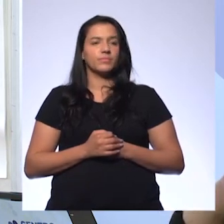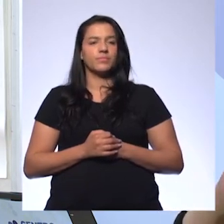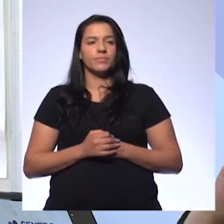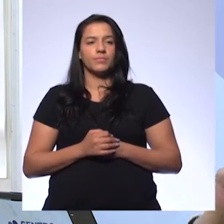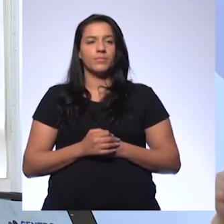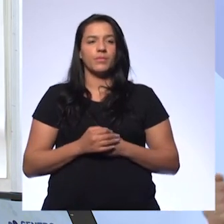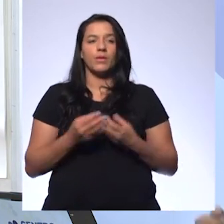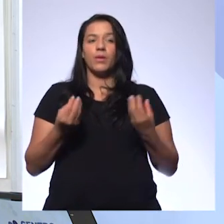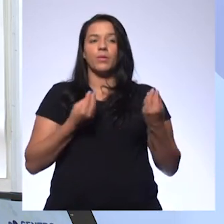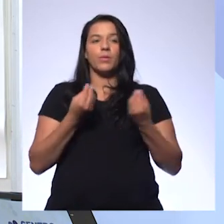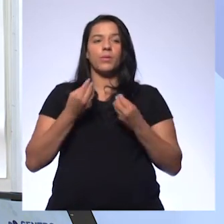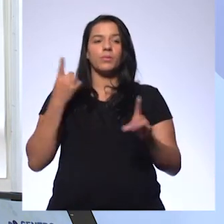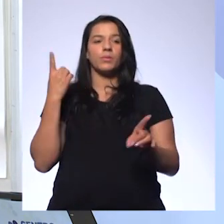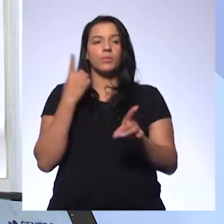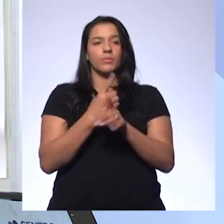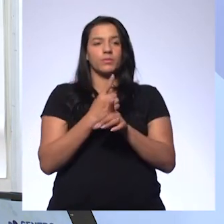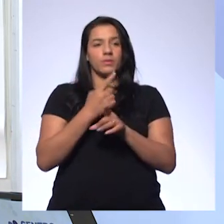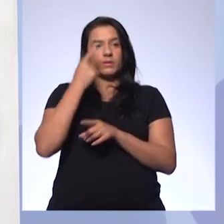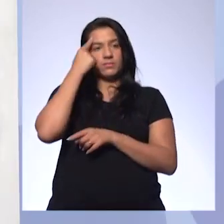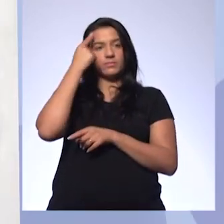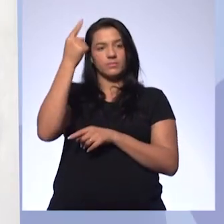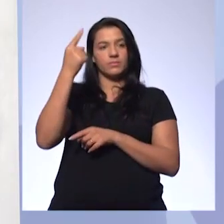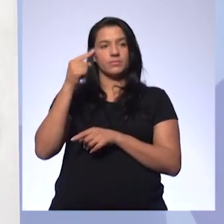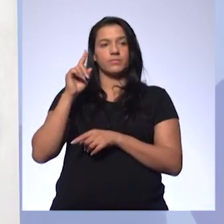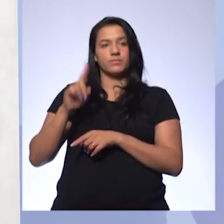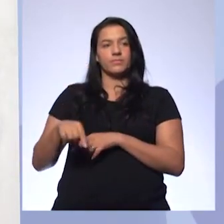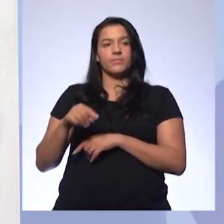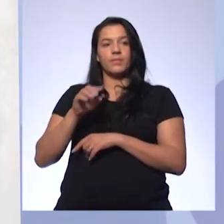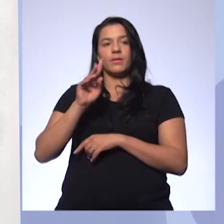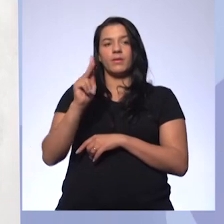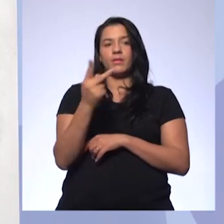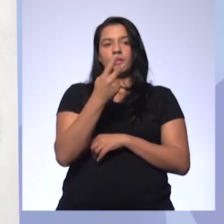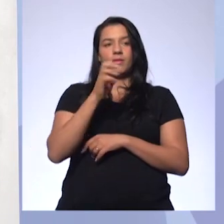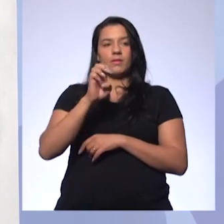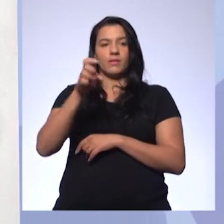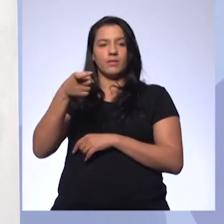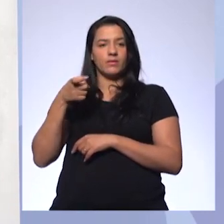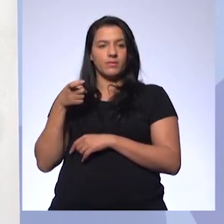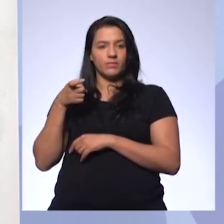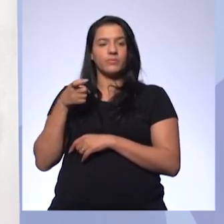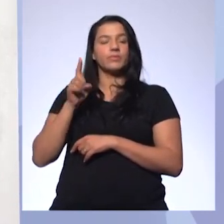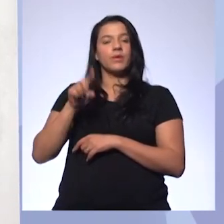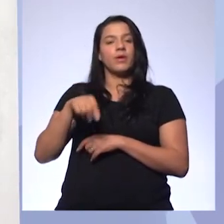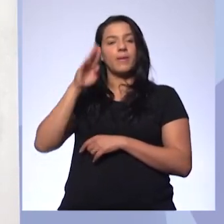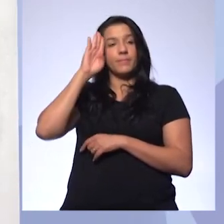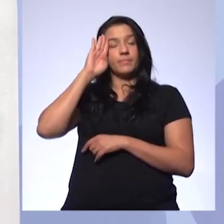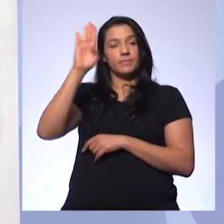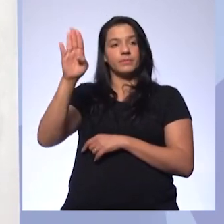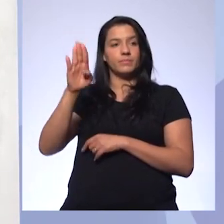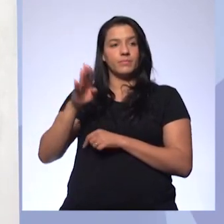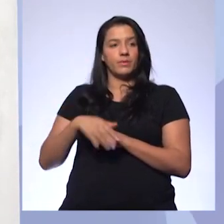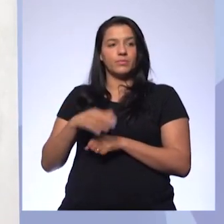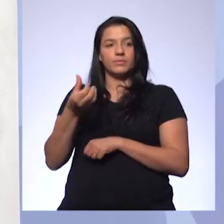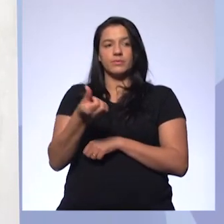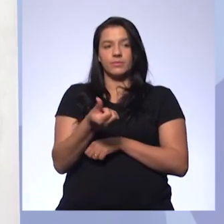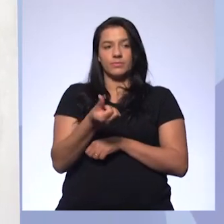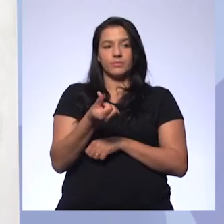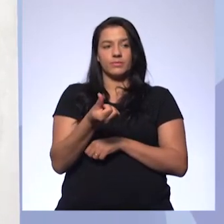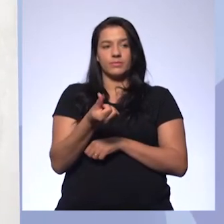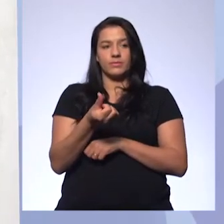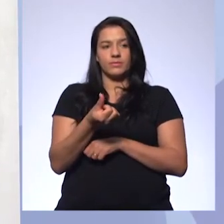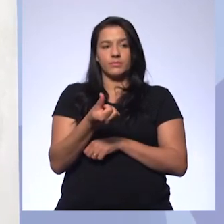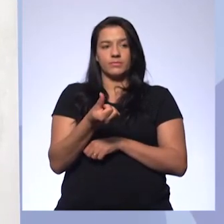como que eu vou identificar essa cadeia? Ó, lembra, pessoal? Aqui vai me dizer quem é a cadeia principal. X, 6 carbonos.